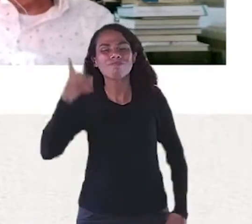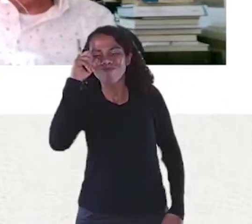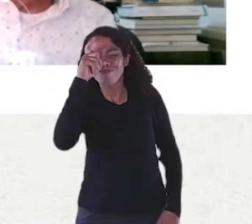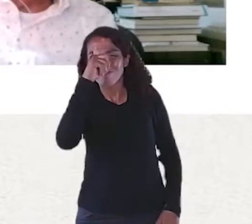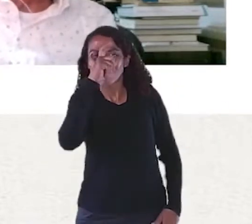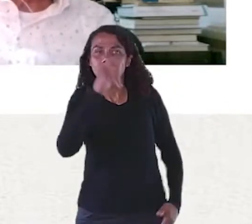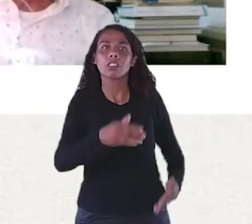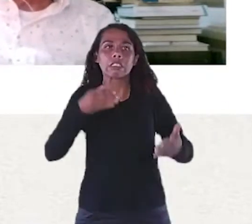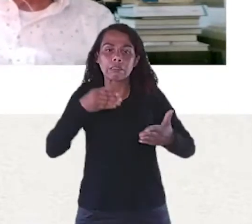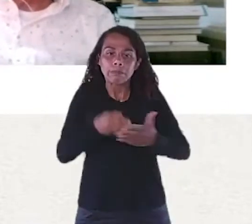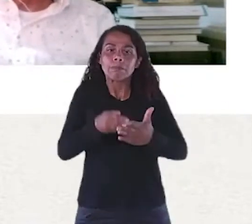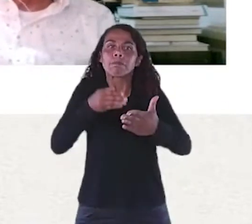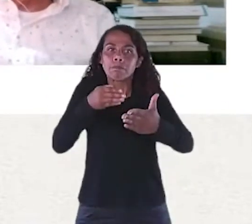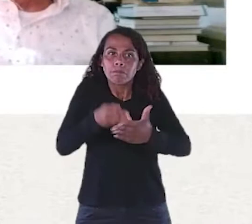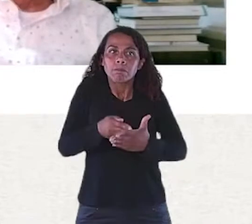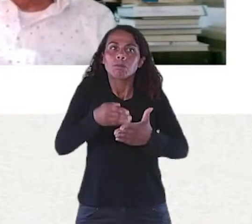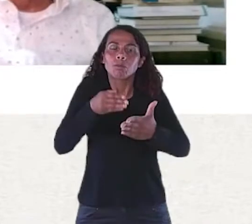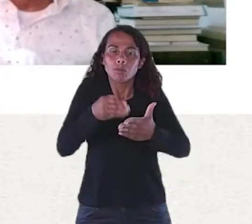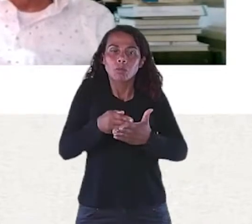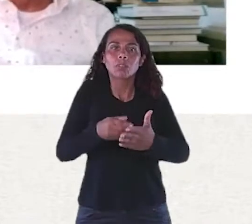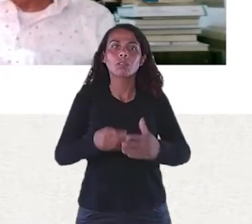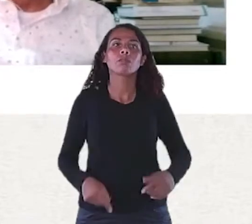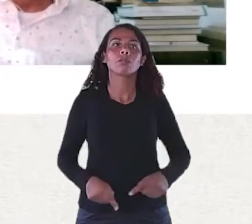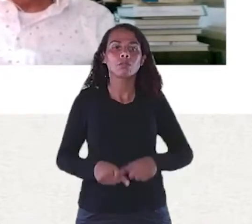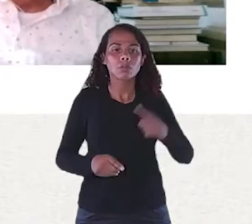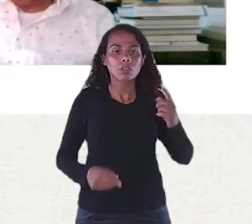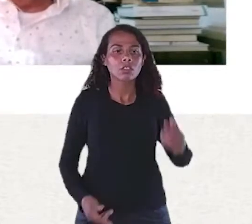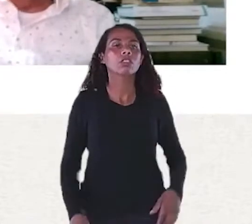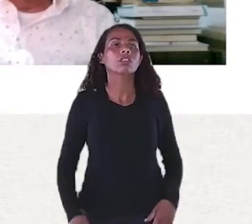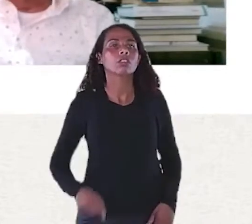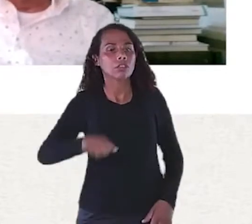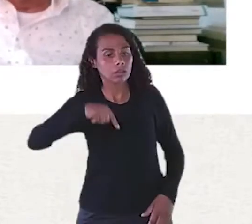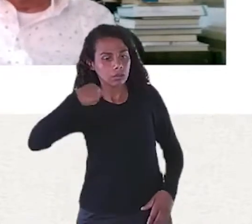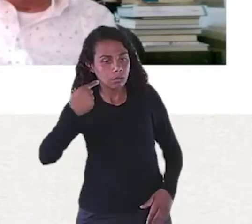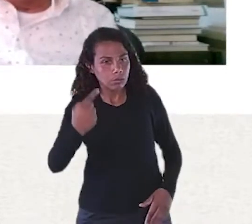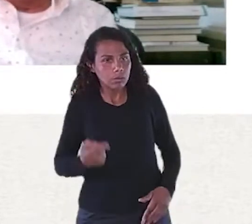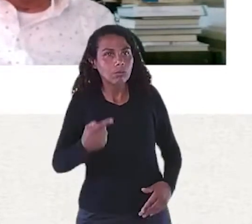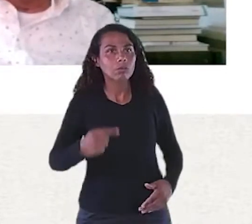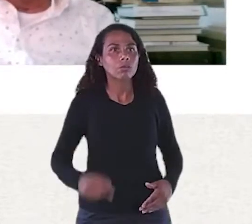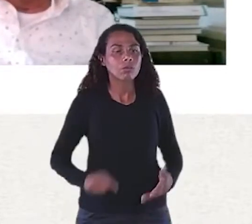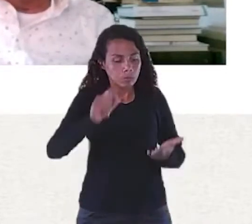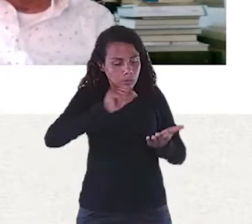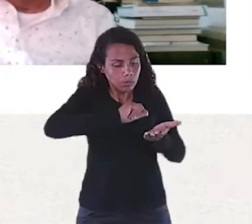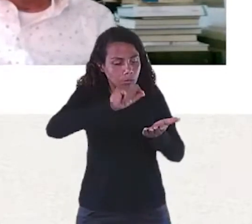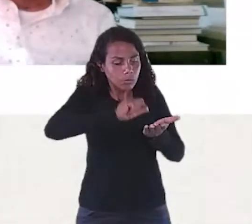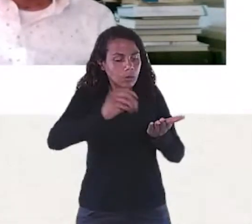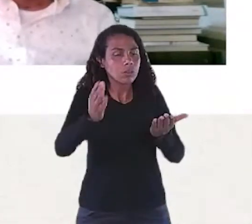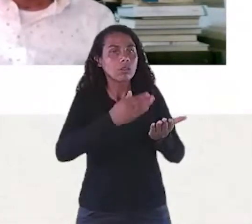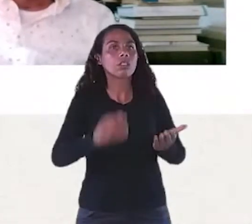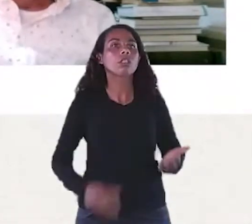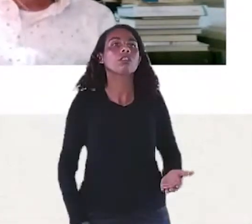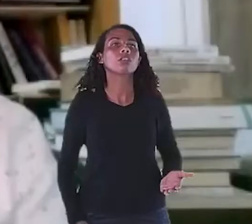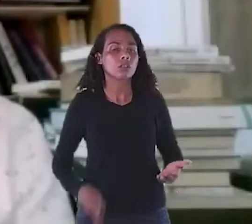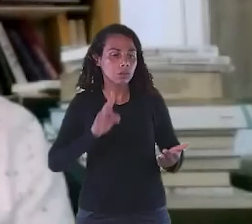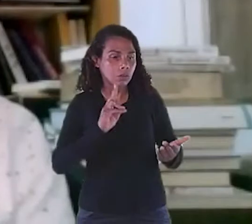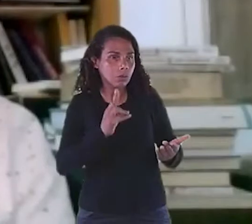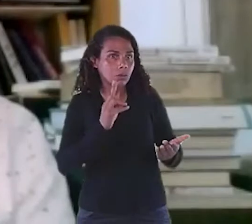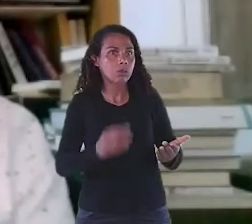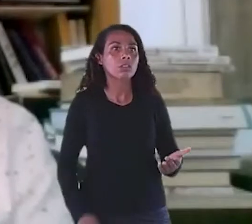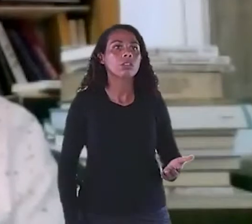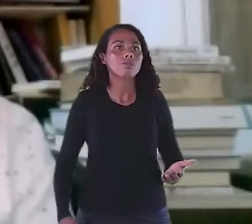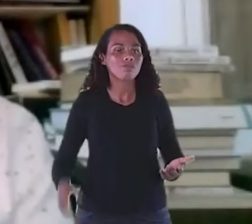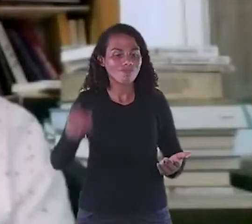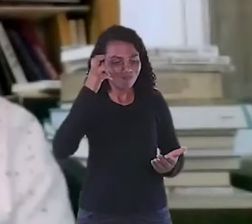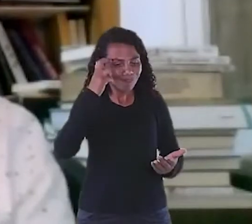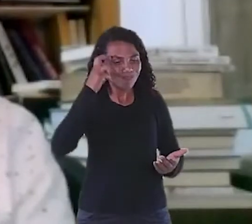a cordinha várias vezes. O Murilo Rubião entra nessa. O Murilo Rubião é um cara, como se sabe, que a vida